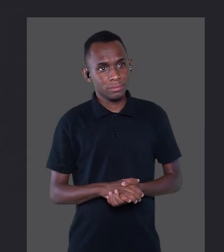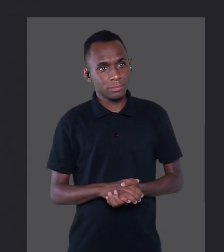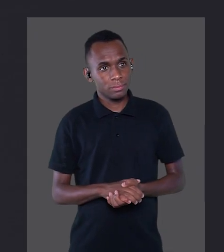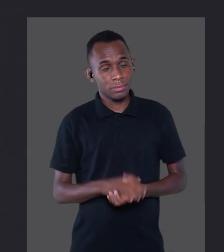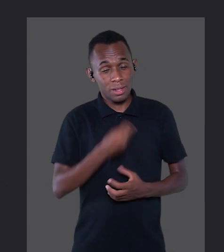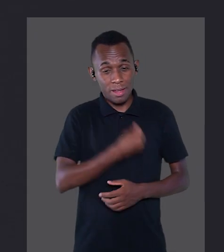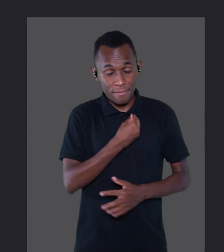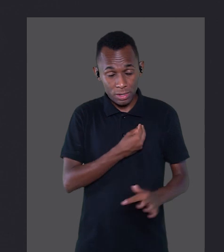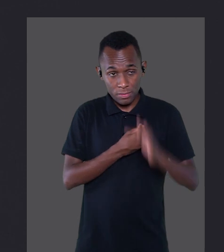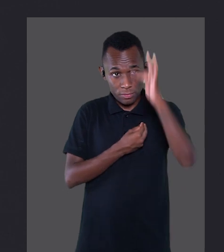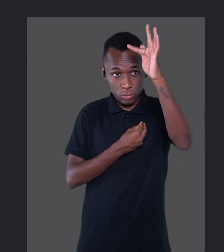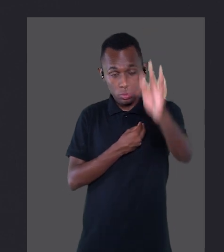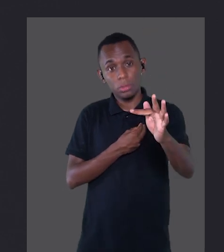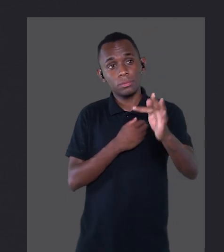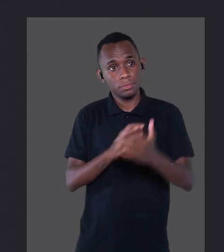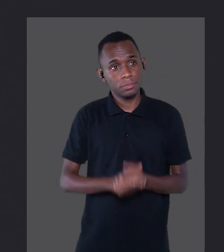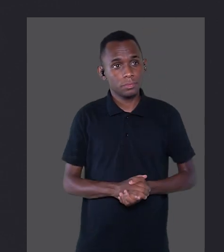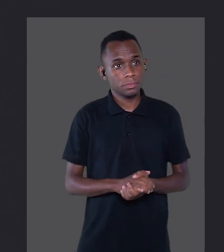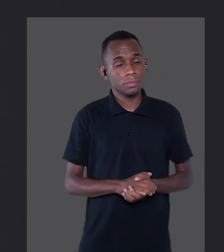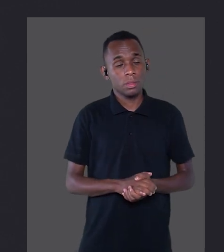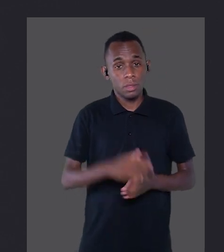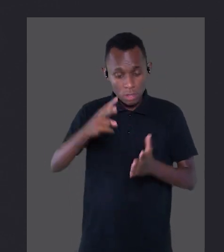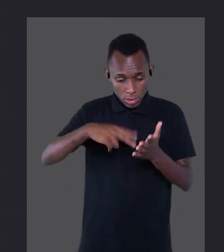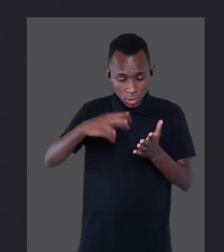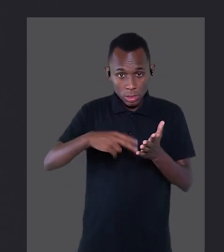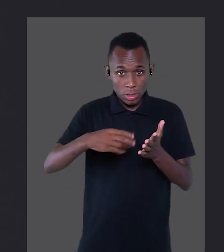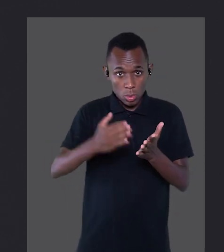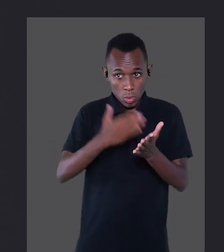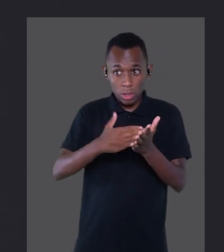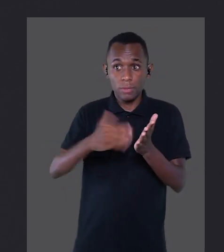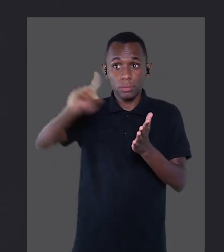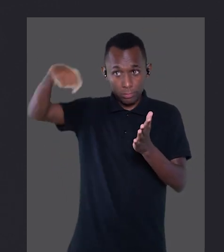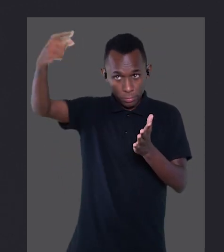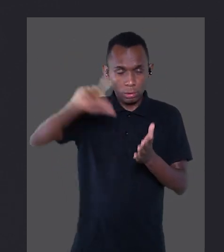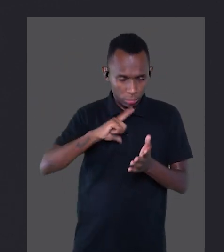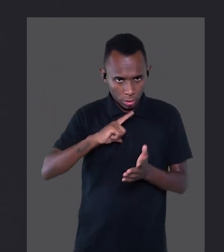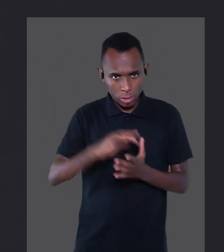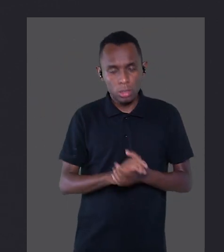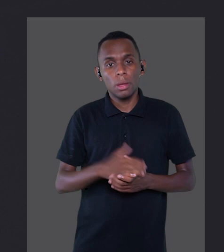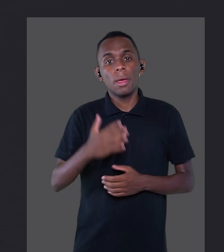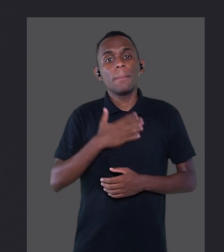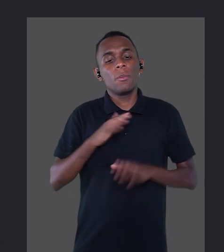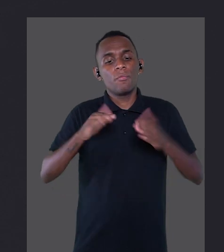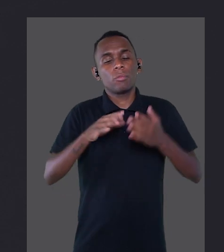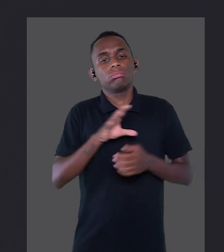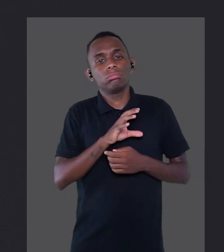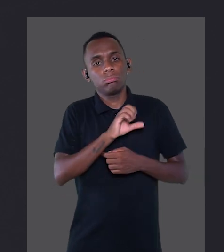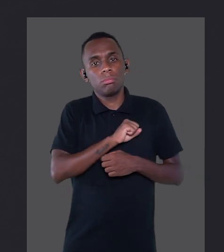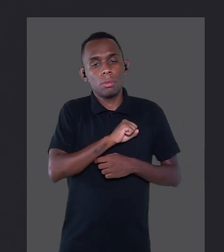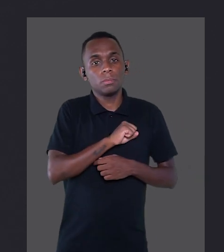A Vida Futura, esse livro aqui que tem ali fora, né? É o meu romance